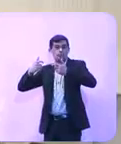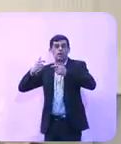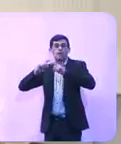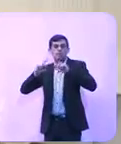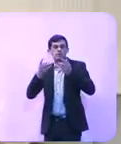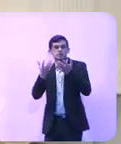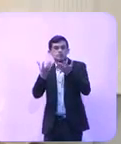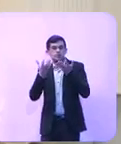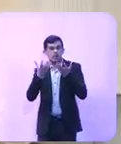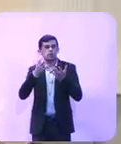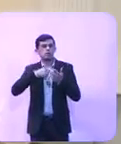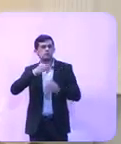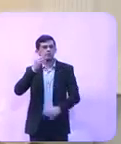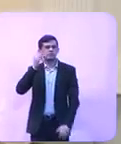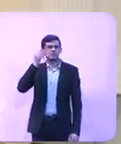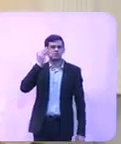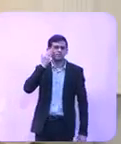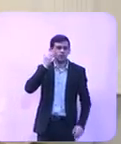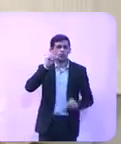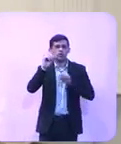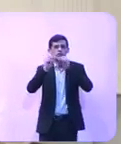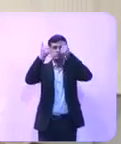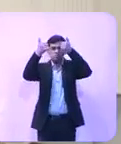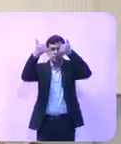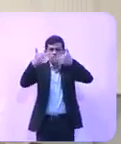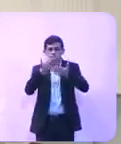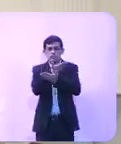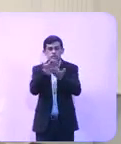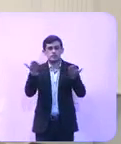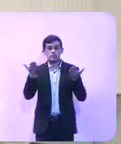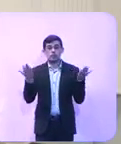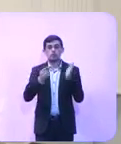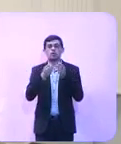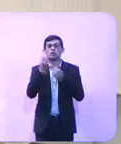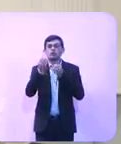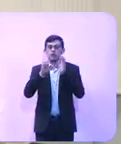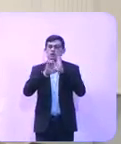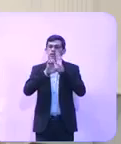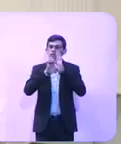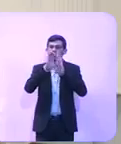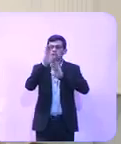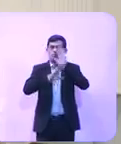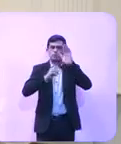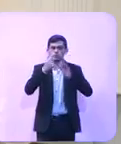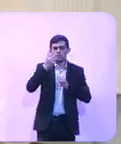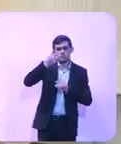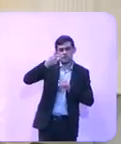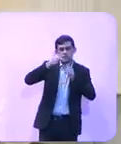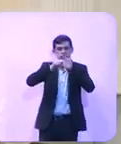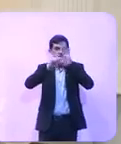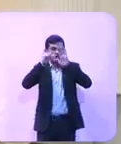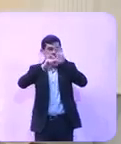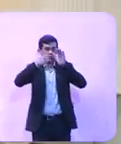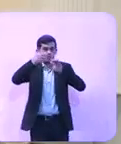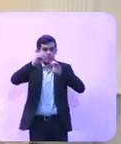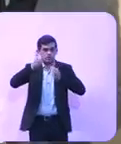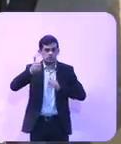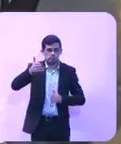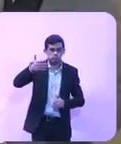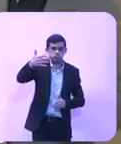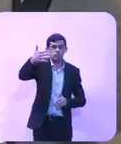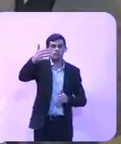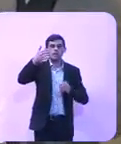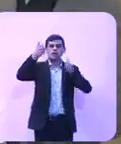eu queria tentar mostrar para você o que foi isso. Isso se encontra lá em Êxodo 17, versículos 10 em